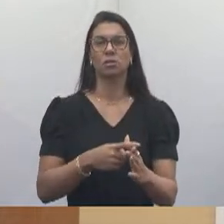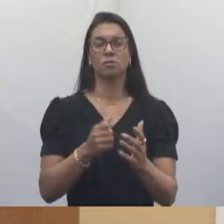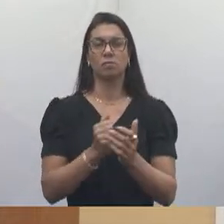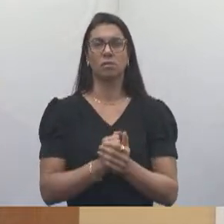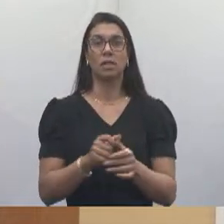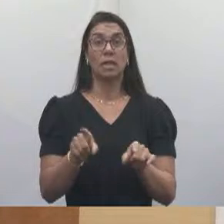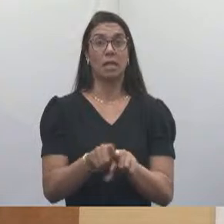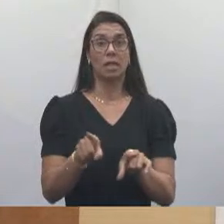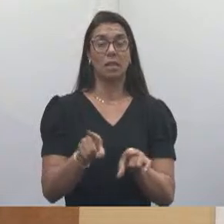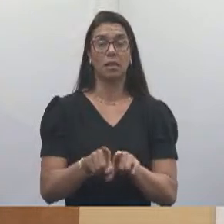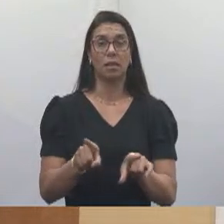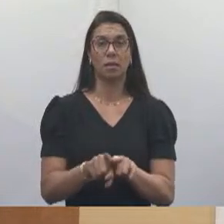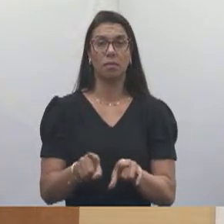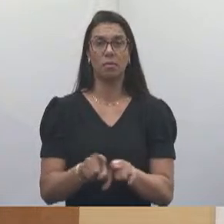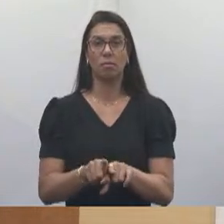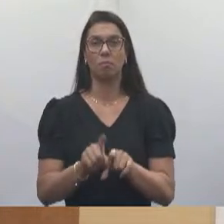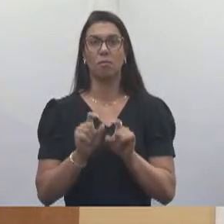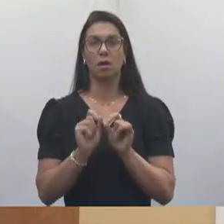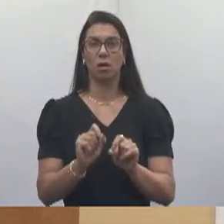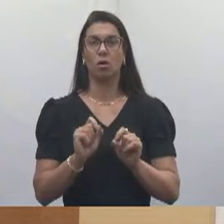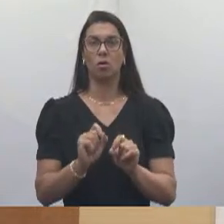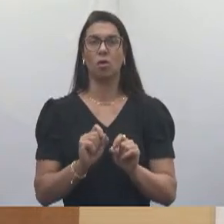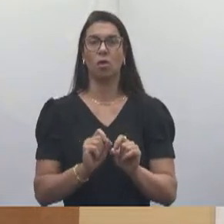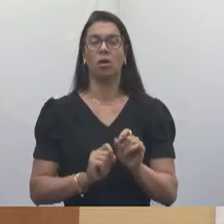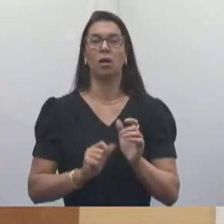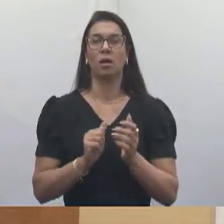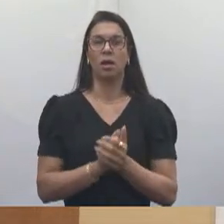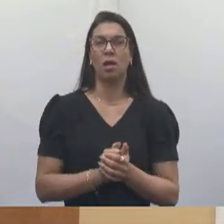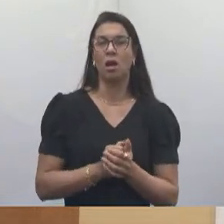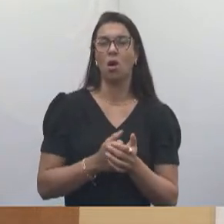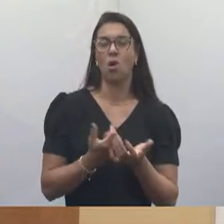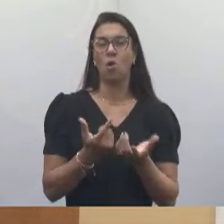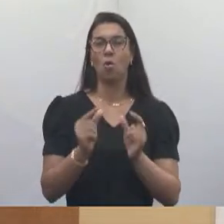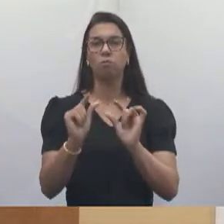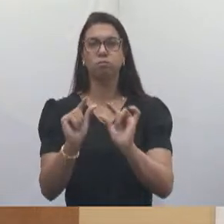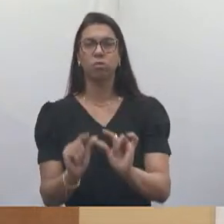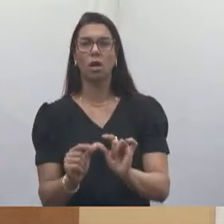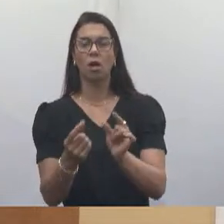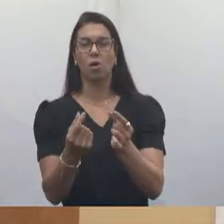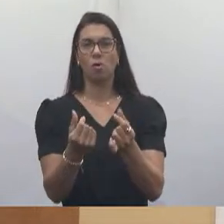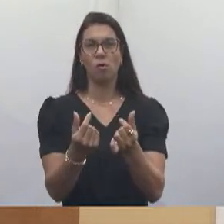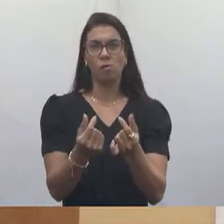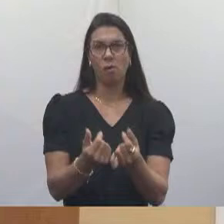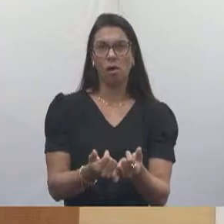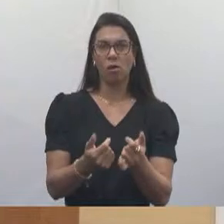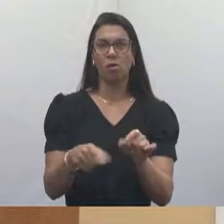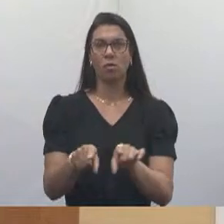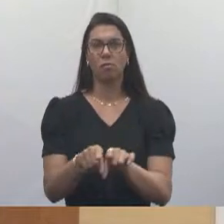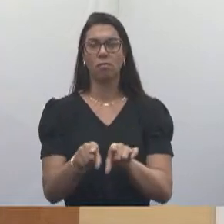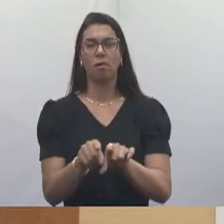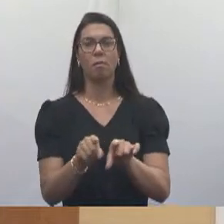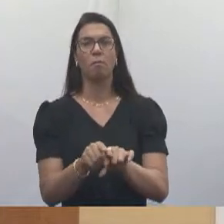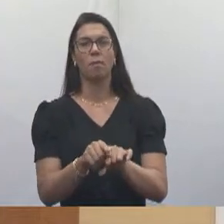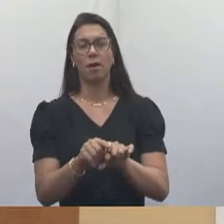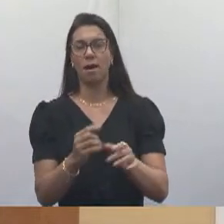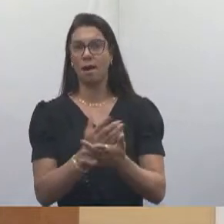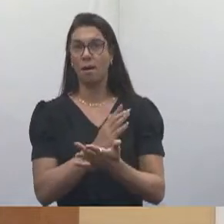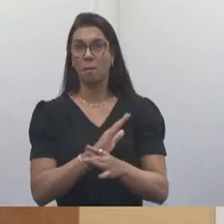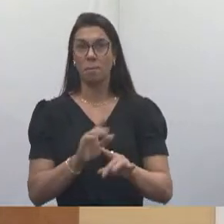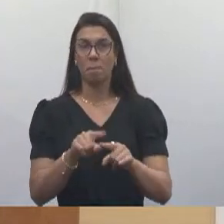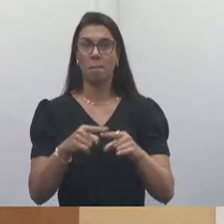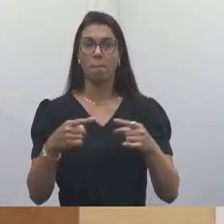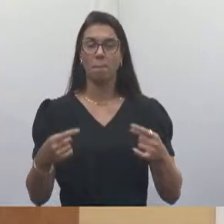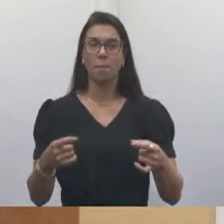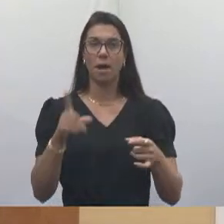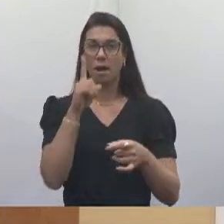como também os requisitórios de pequeno valor foram devidamente liquidados. Diante disso, as falhas